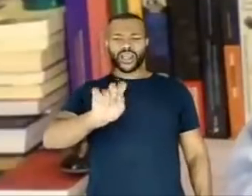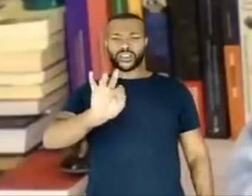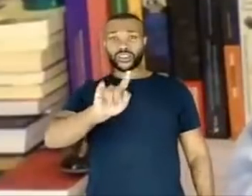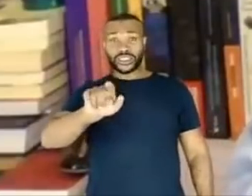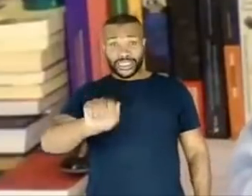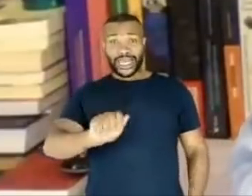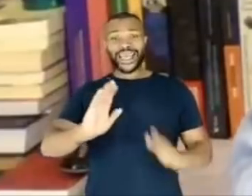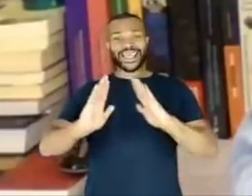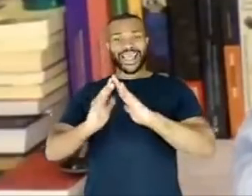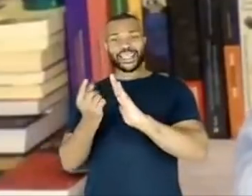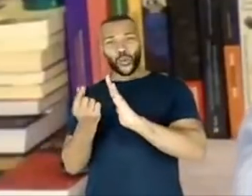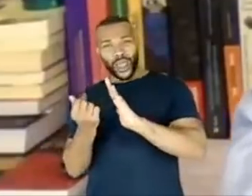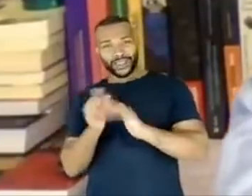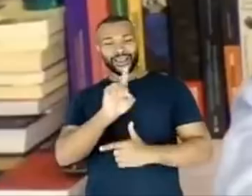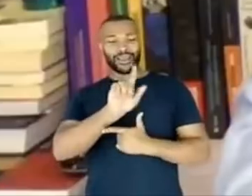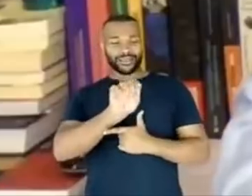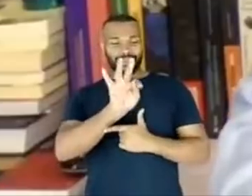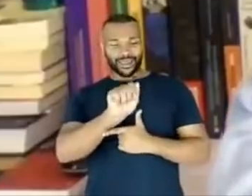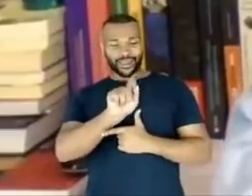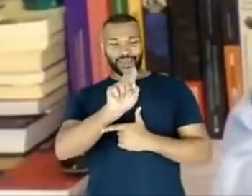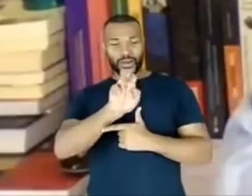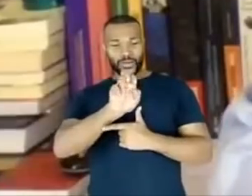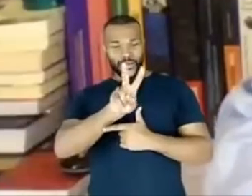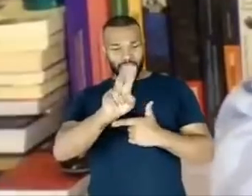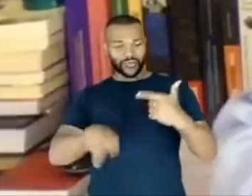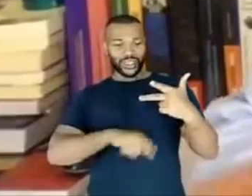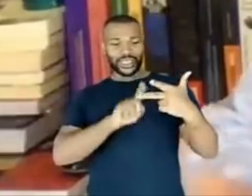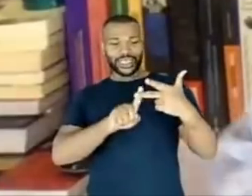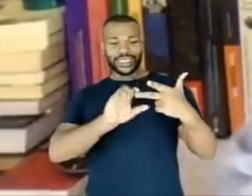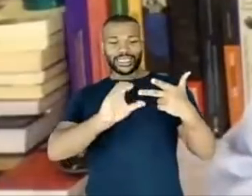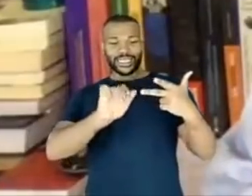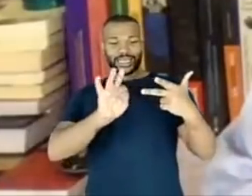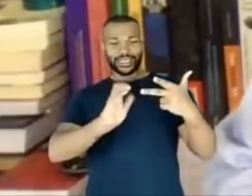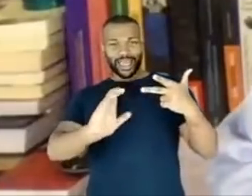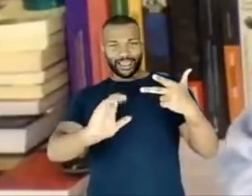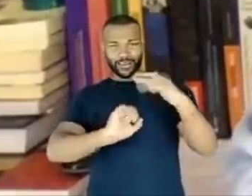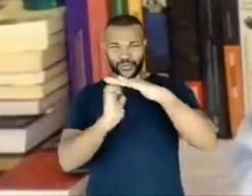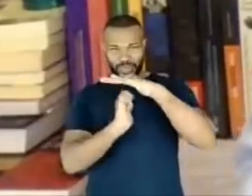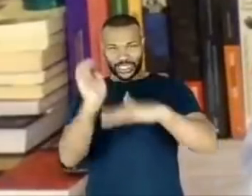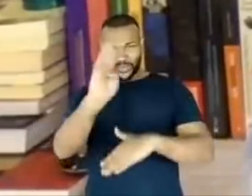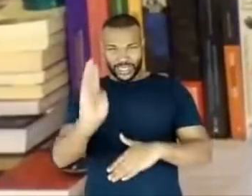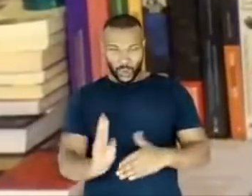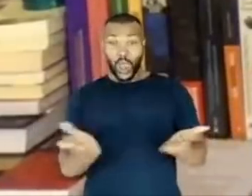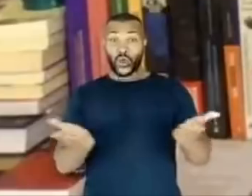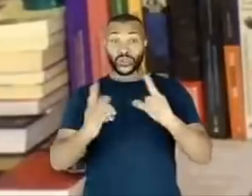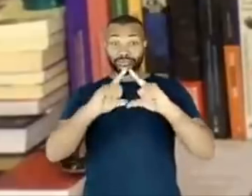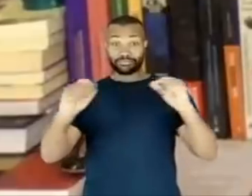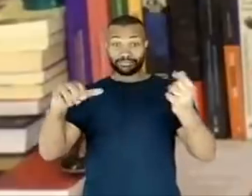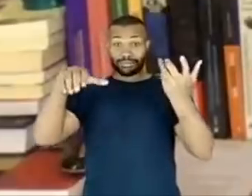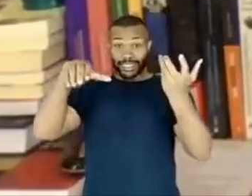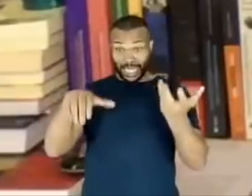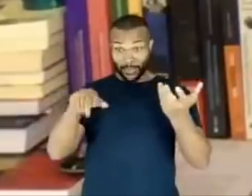e a Ceitec e outras empresas do povo brasileiro. O Senado agora e a Câmara conseguiram facilitar com que